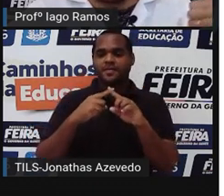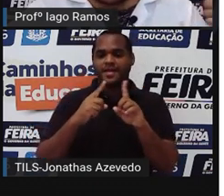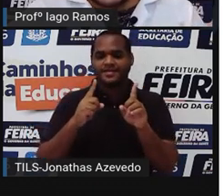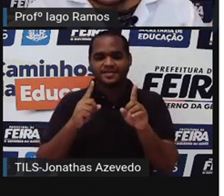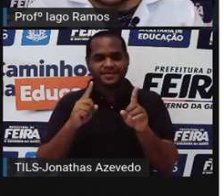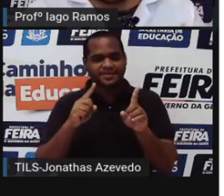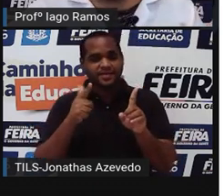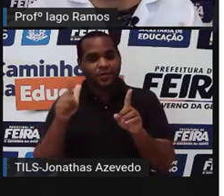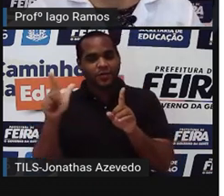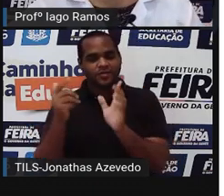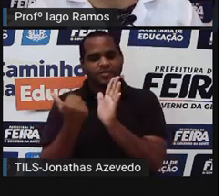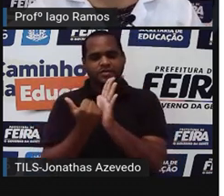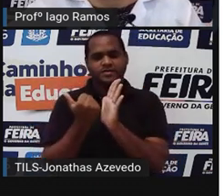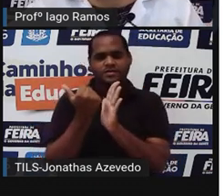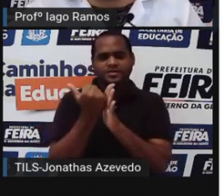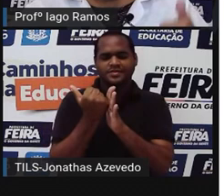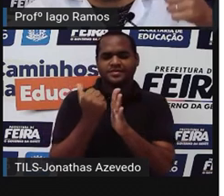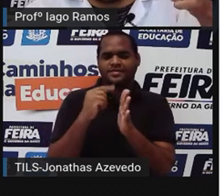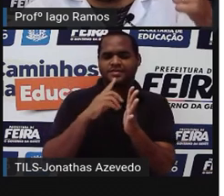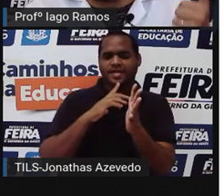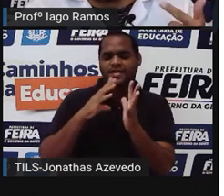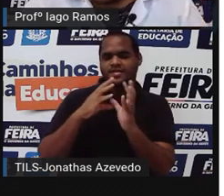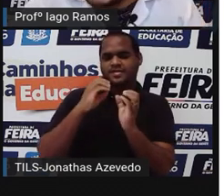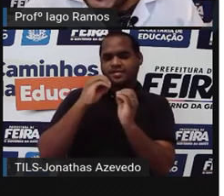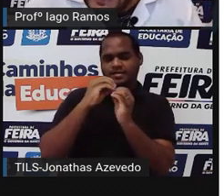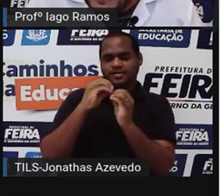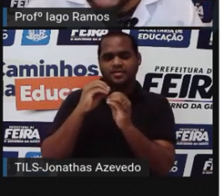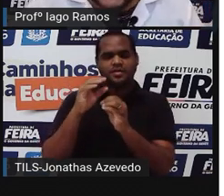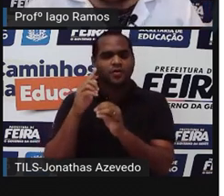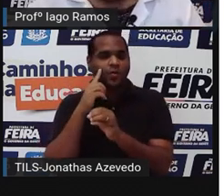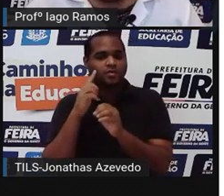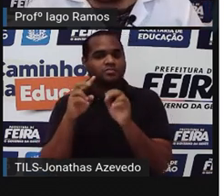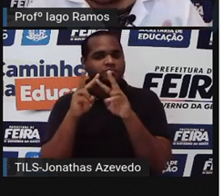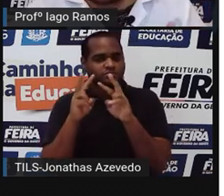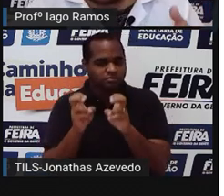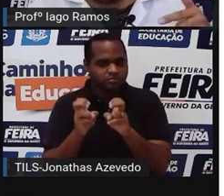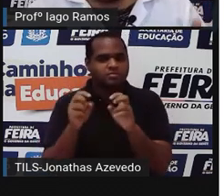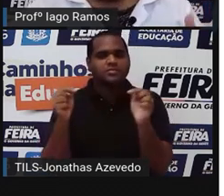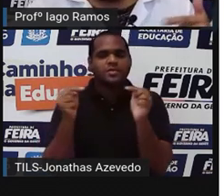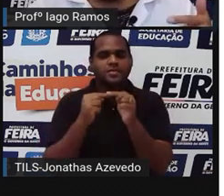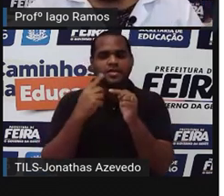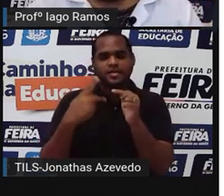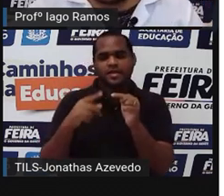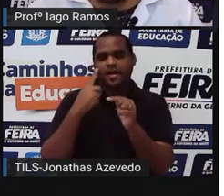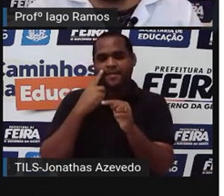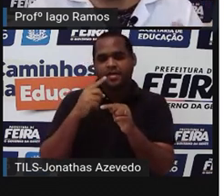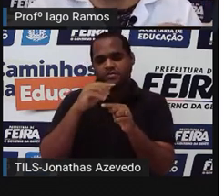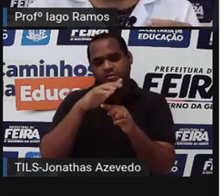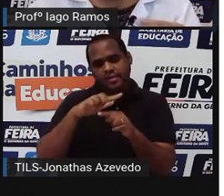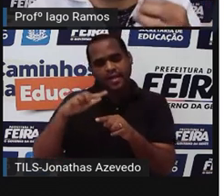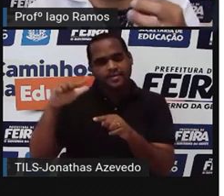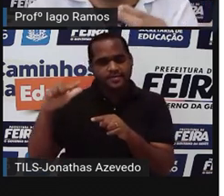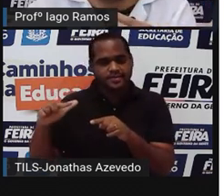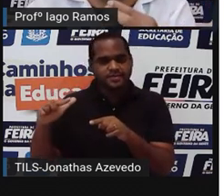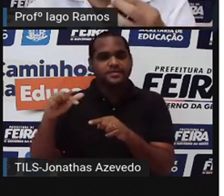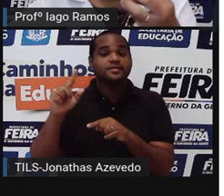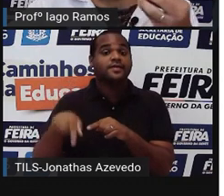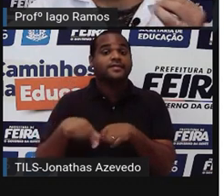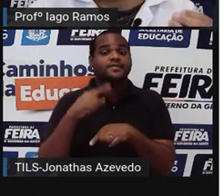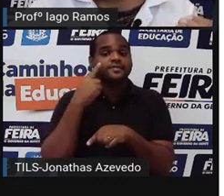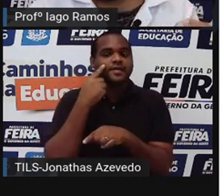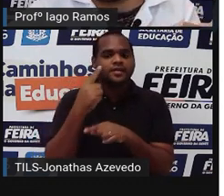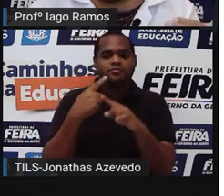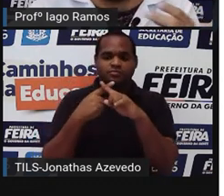né, além desse termo de segundo grau, tem um termo que é linear, a gente chama assim, e esse termo linear é o termo acompanhado